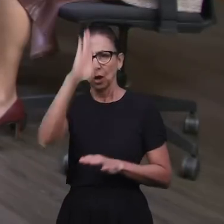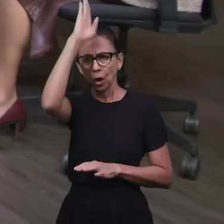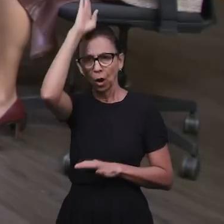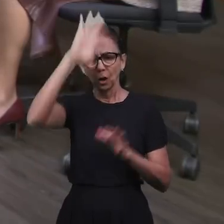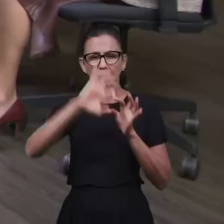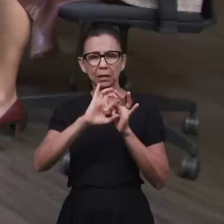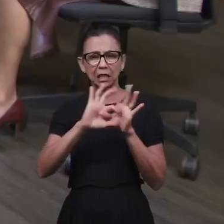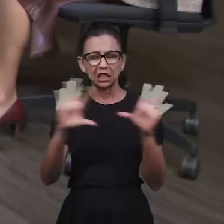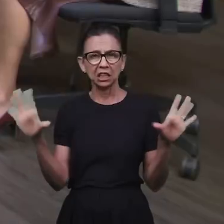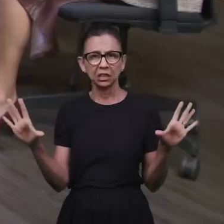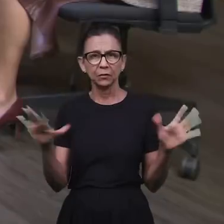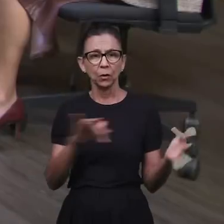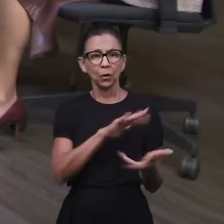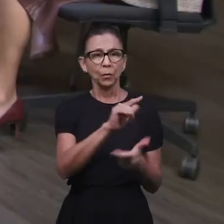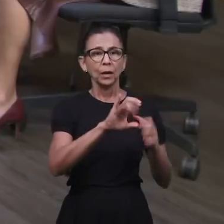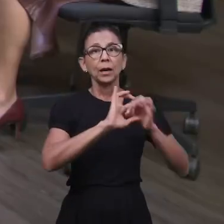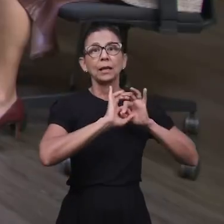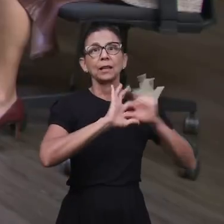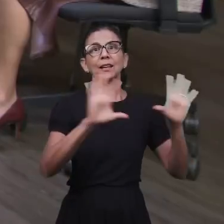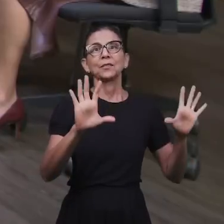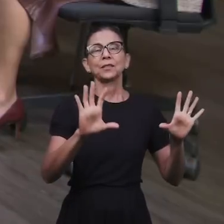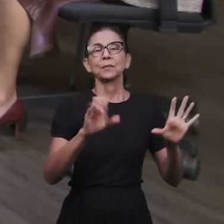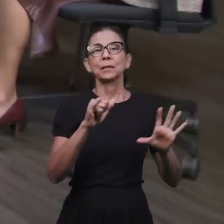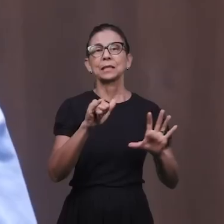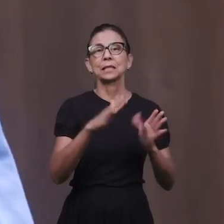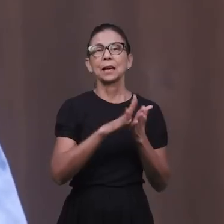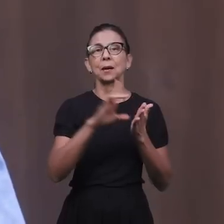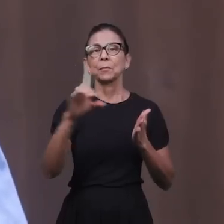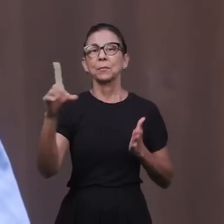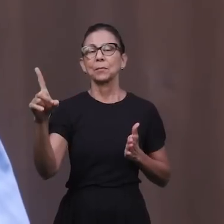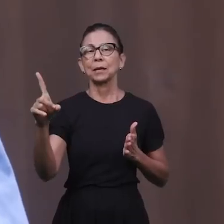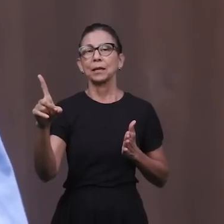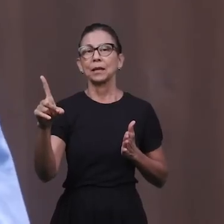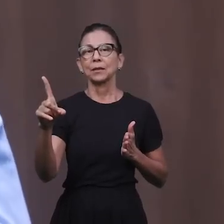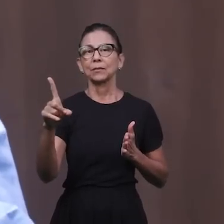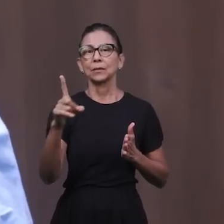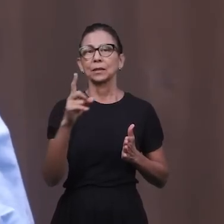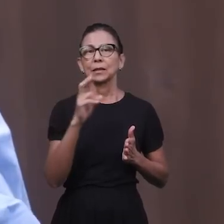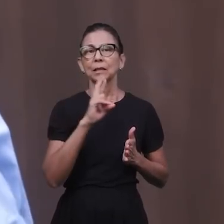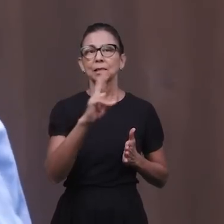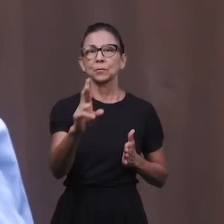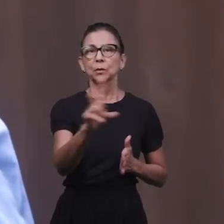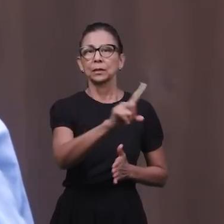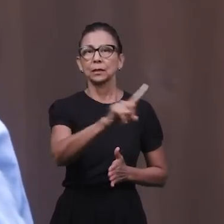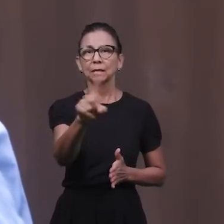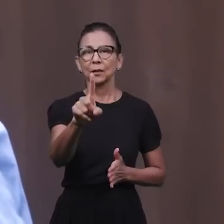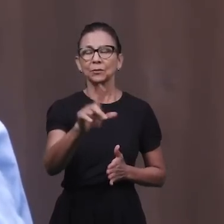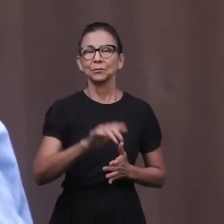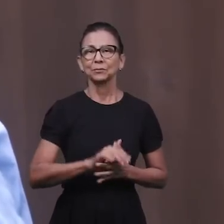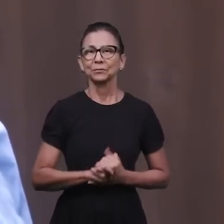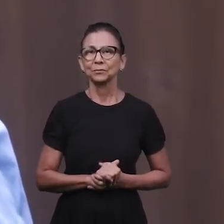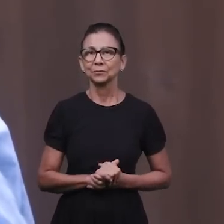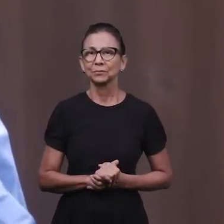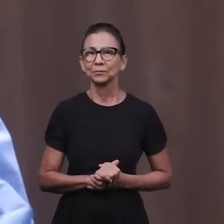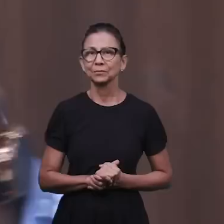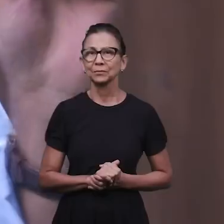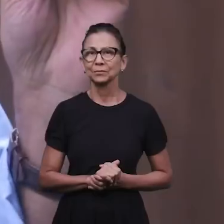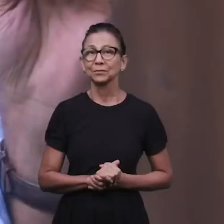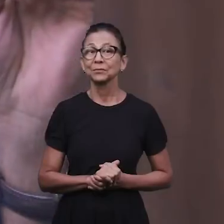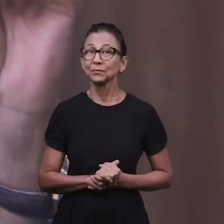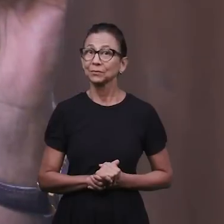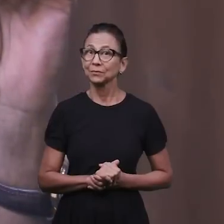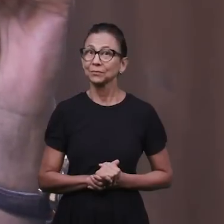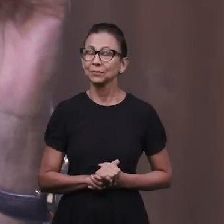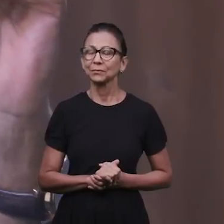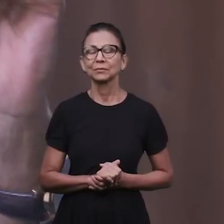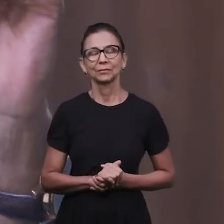Corinto permite, Roma permite, o mundo permite, mas se a palavra não autorizar, você não é livre